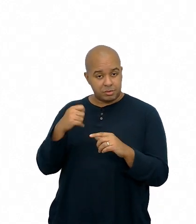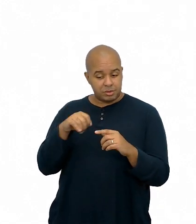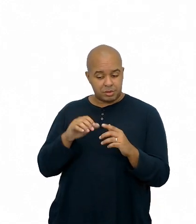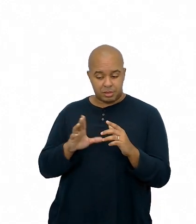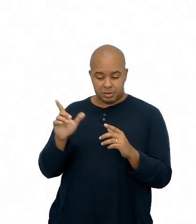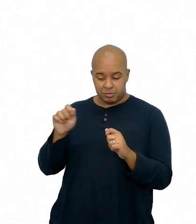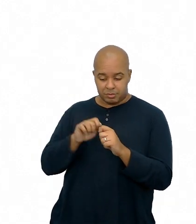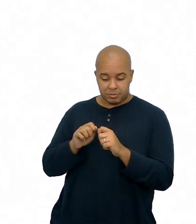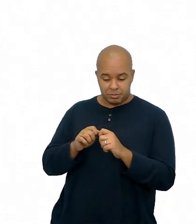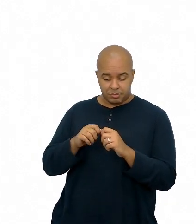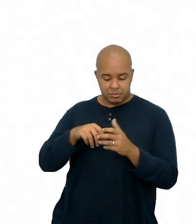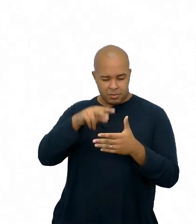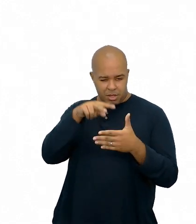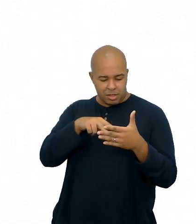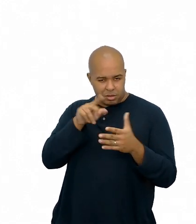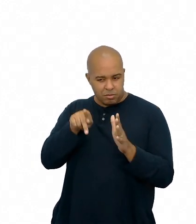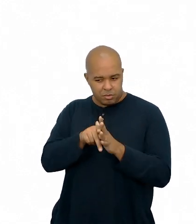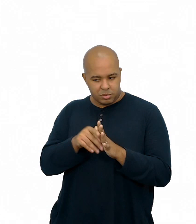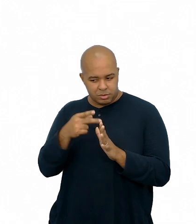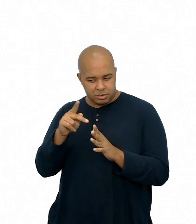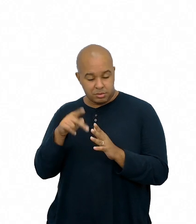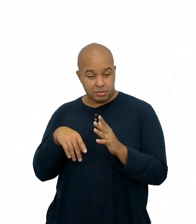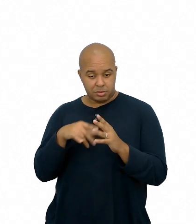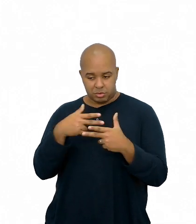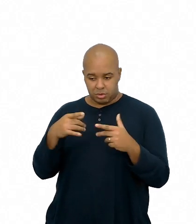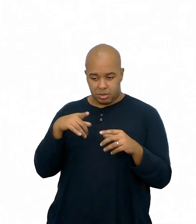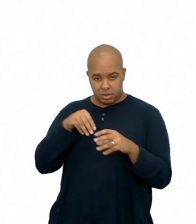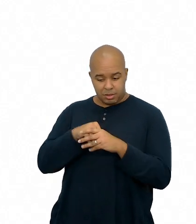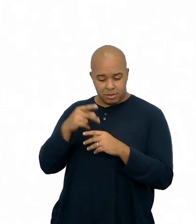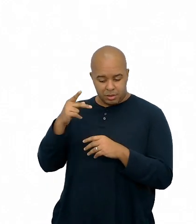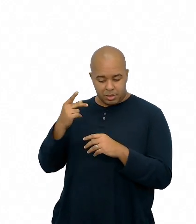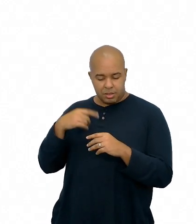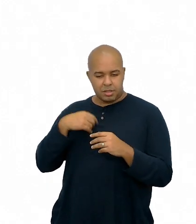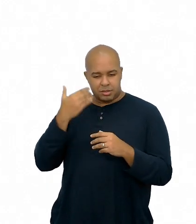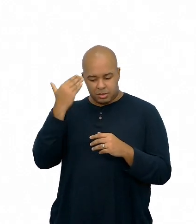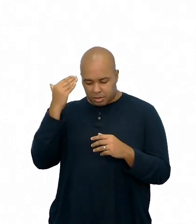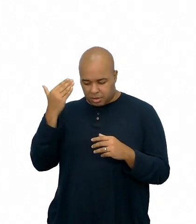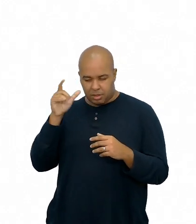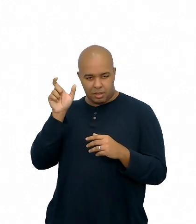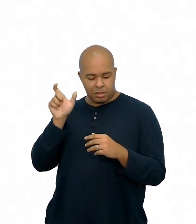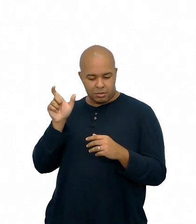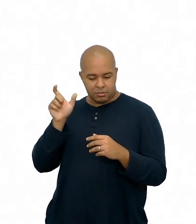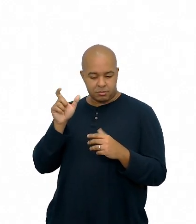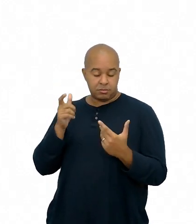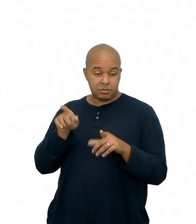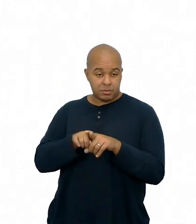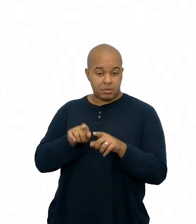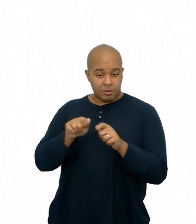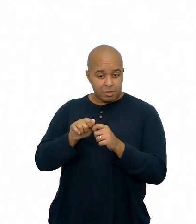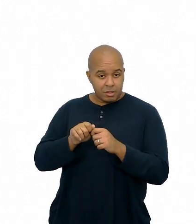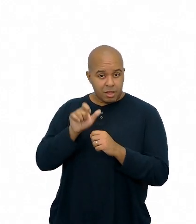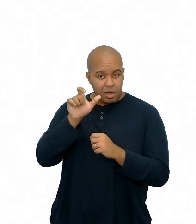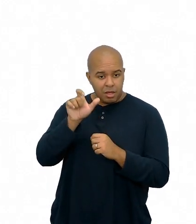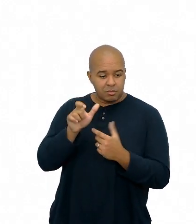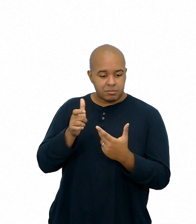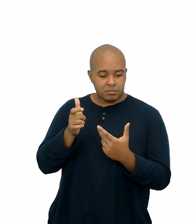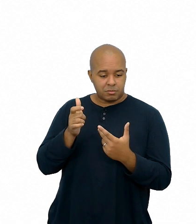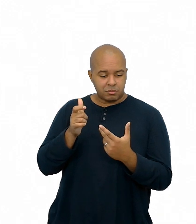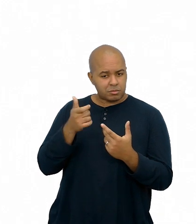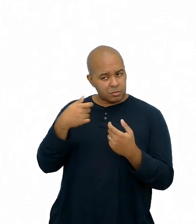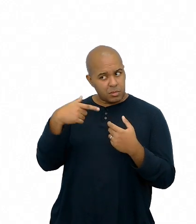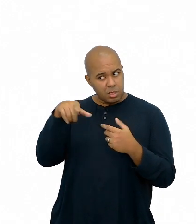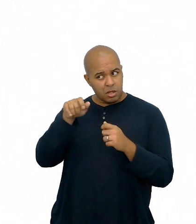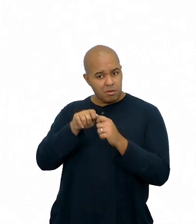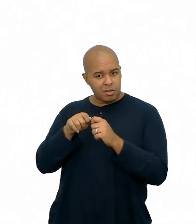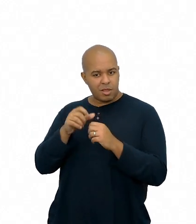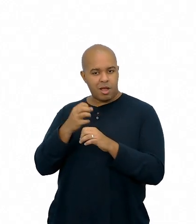é fazer a leitura mesmo desses itens, né, que eles compreendam aí, e façam aí que realizem